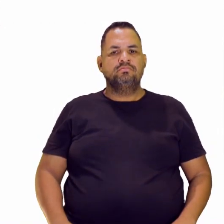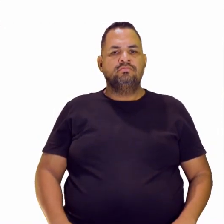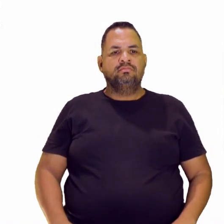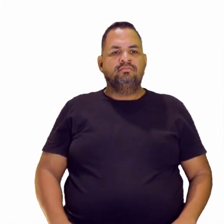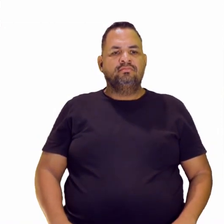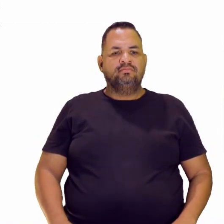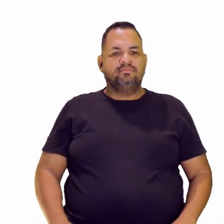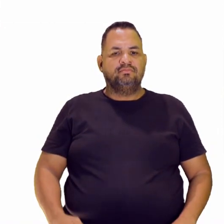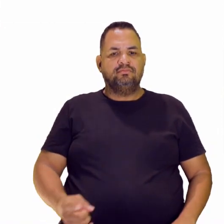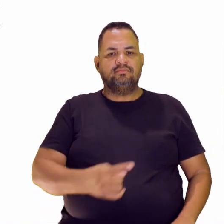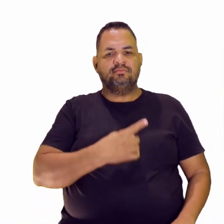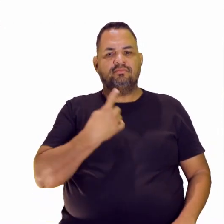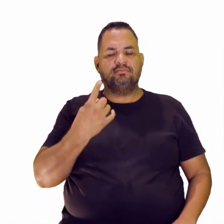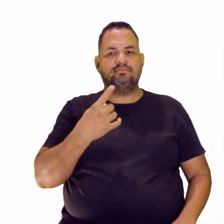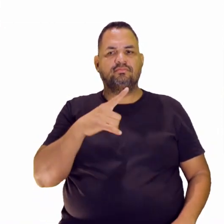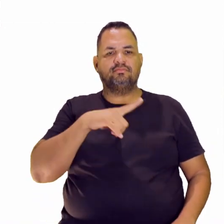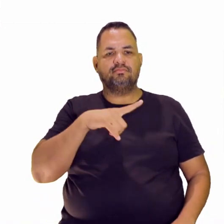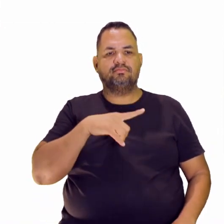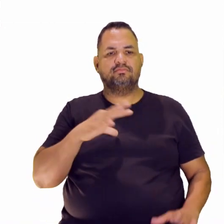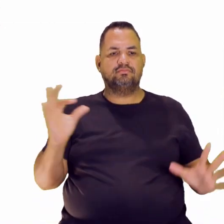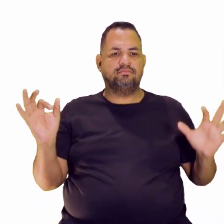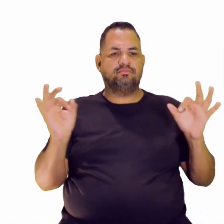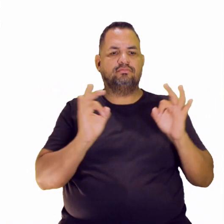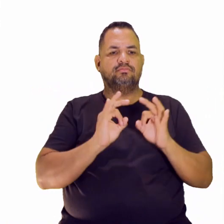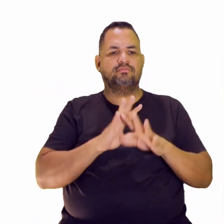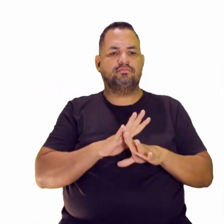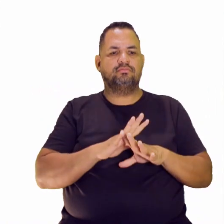fazendo isso aí, nós chegamos à conclusão que